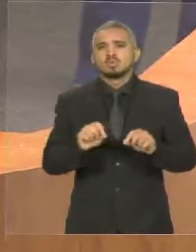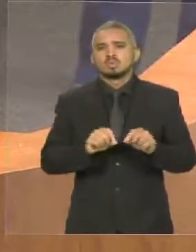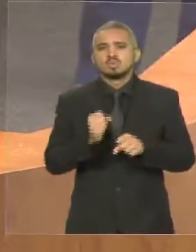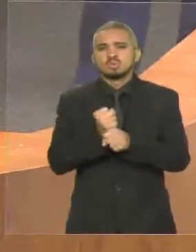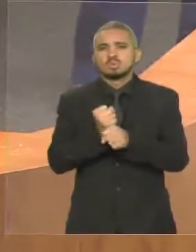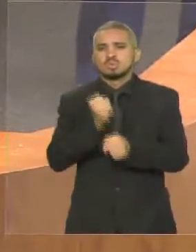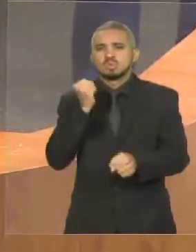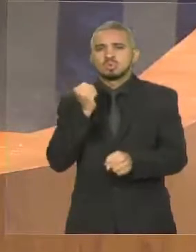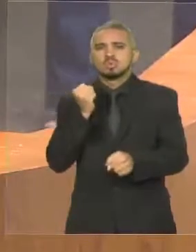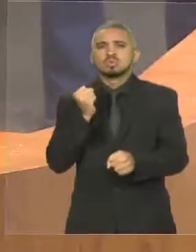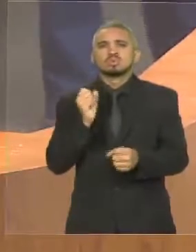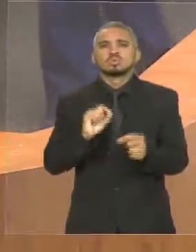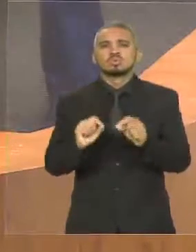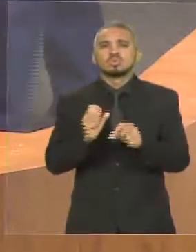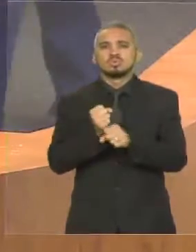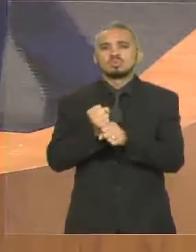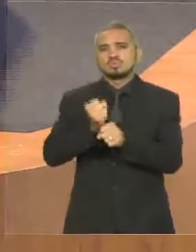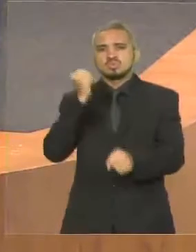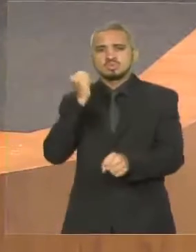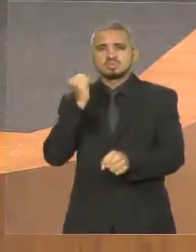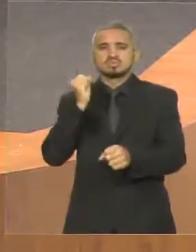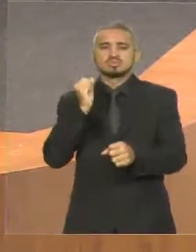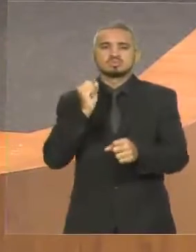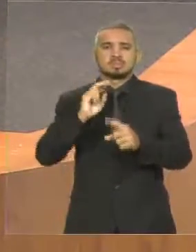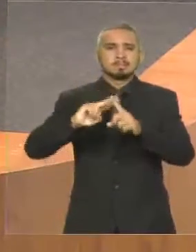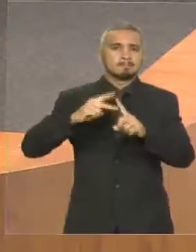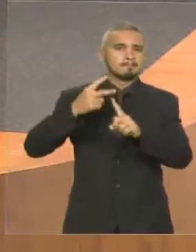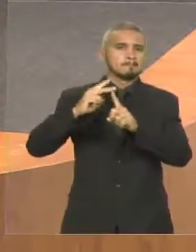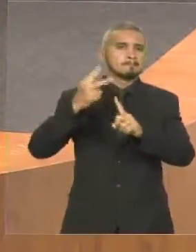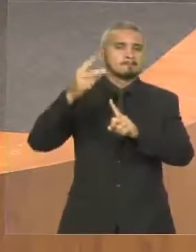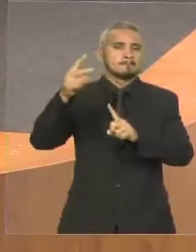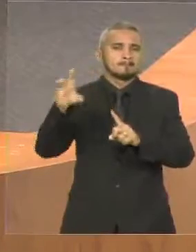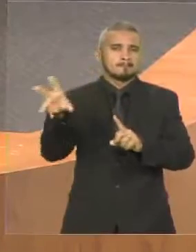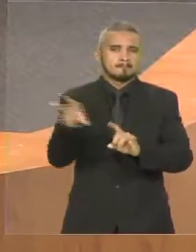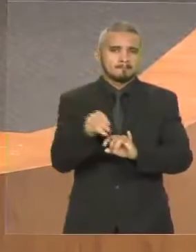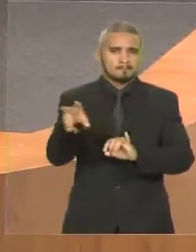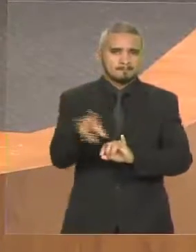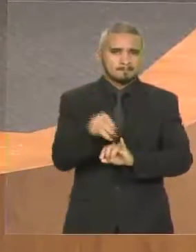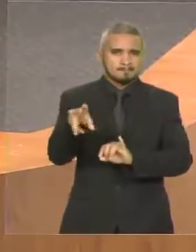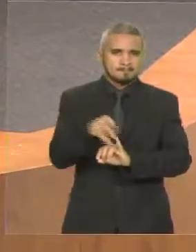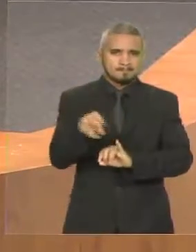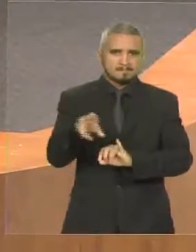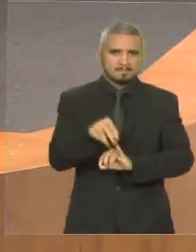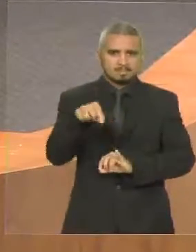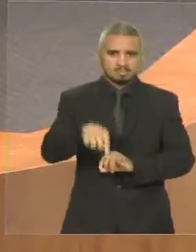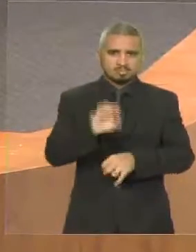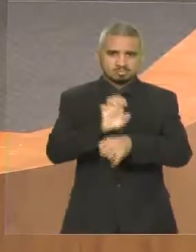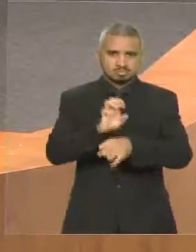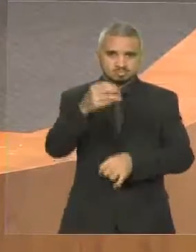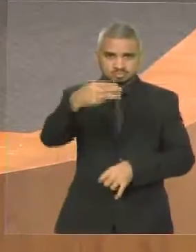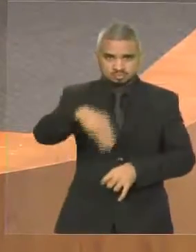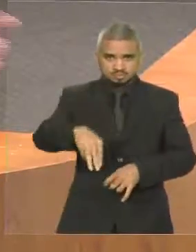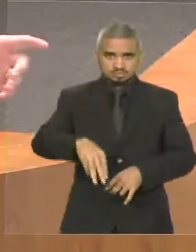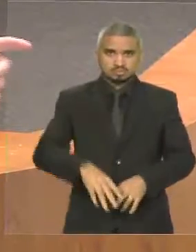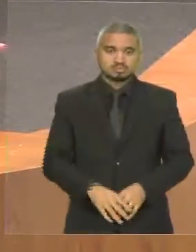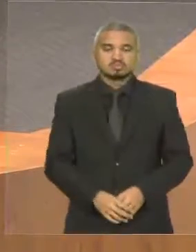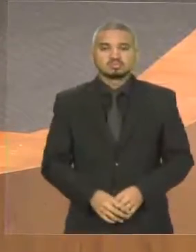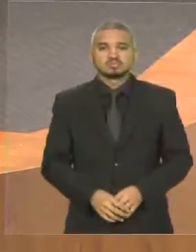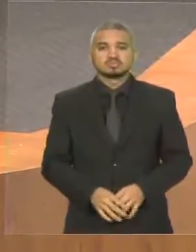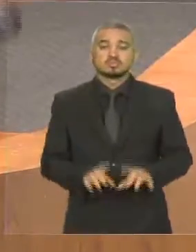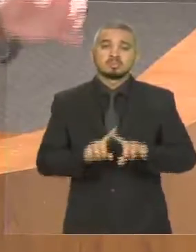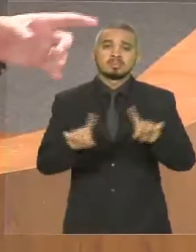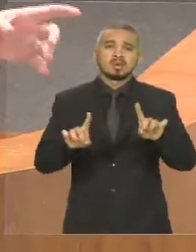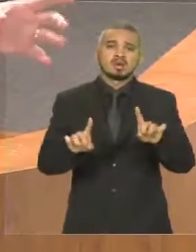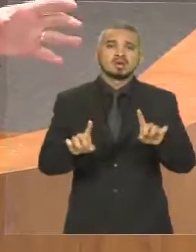aumentar a sua arrecadação de impostos sem